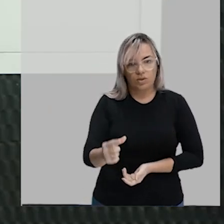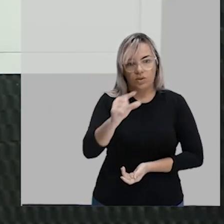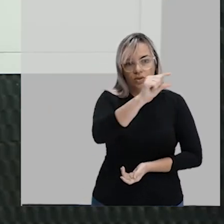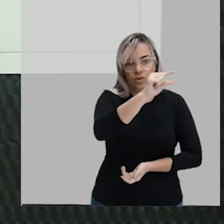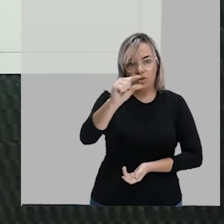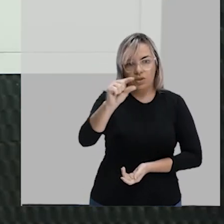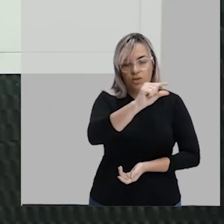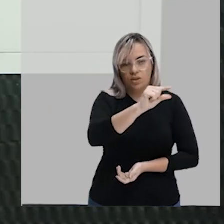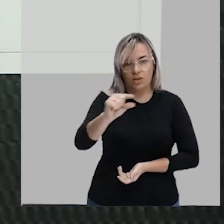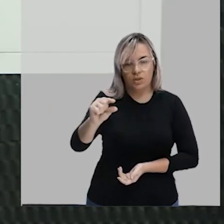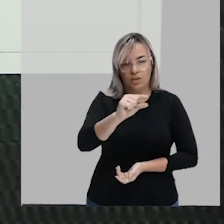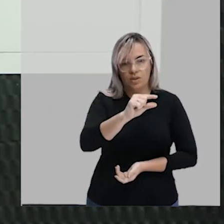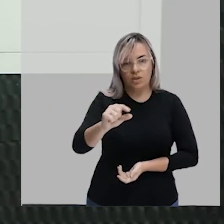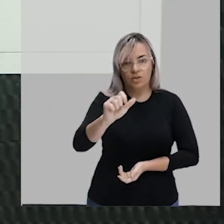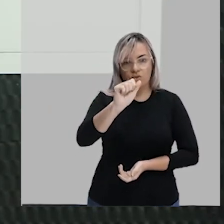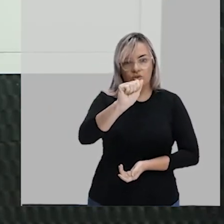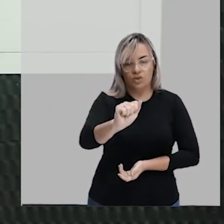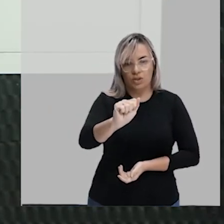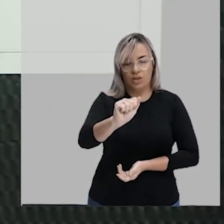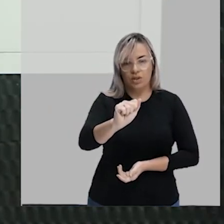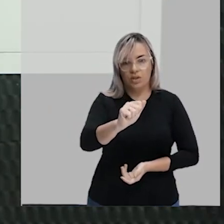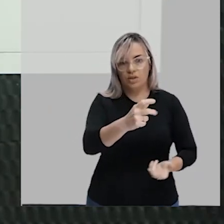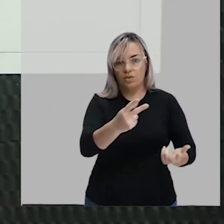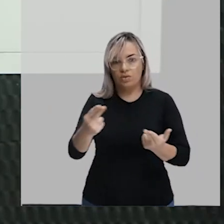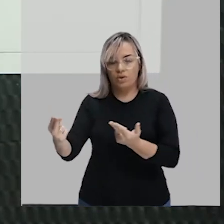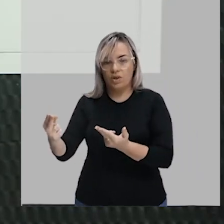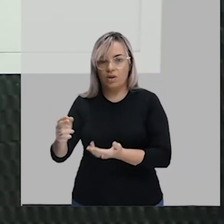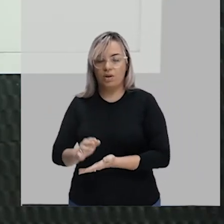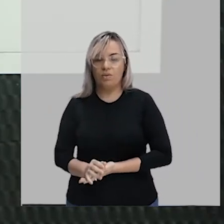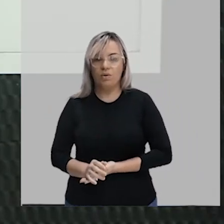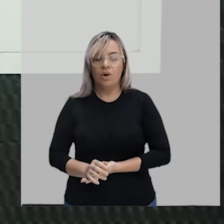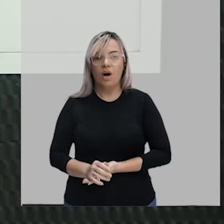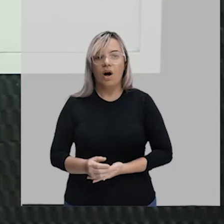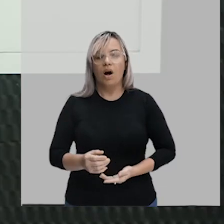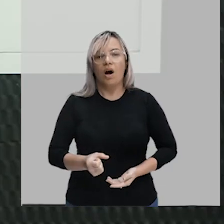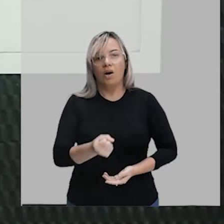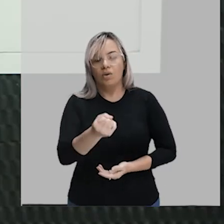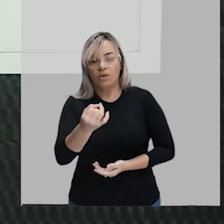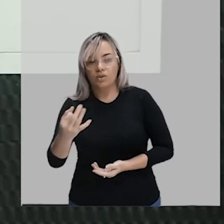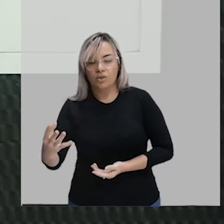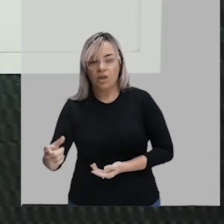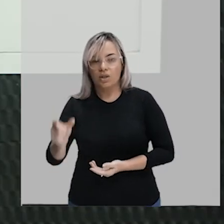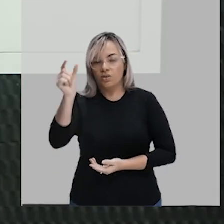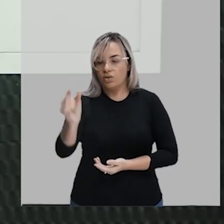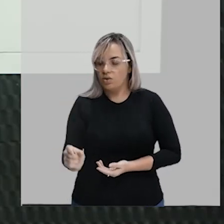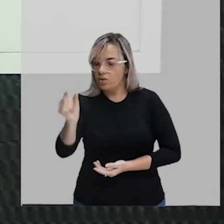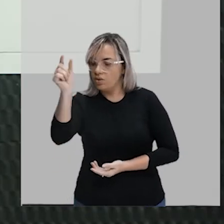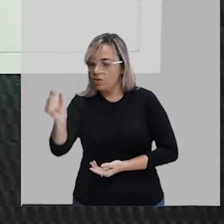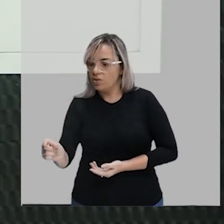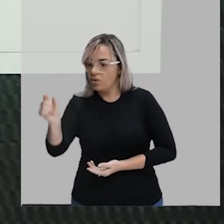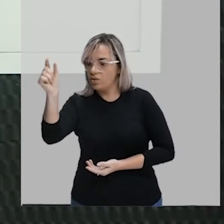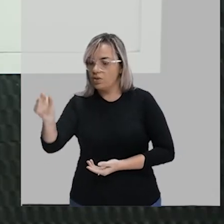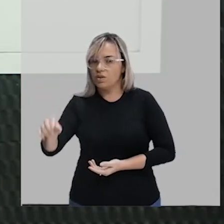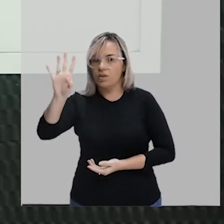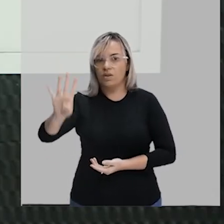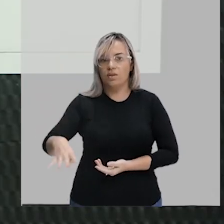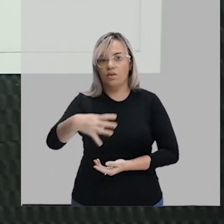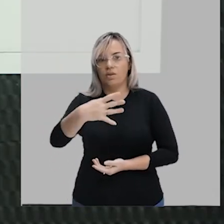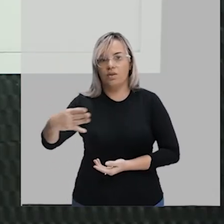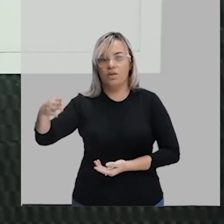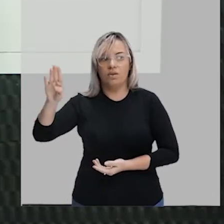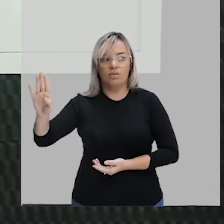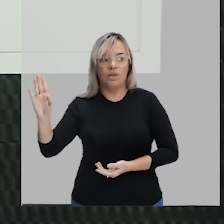colunas de B. Ó. Então, esses elementos aqui, ó, formarão a ordem da sua nova